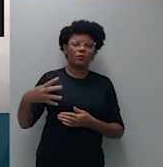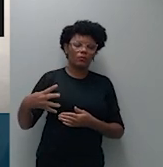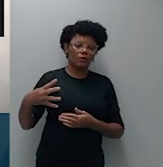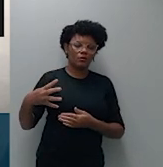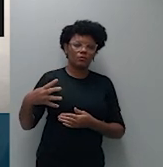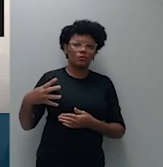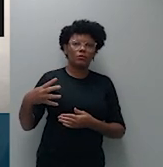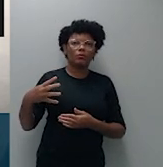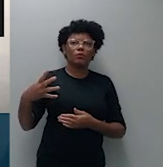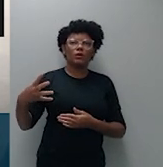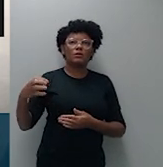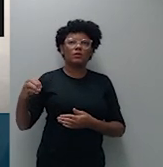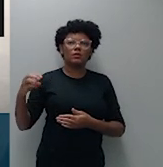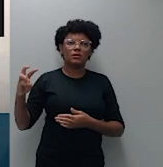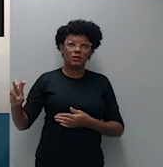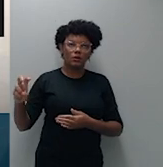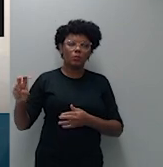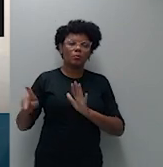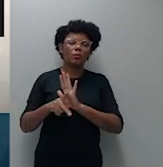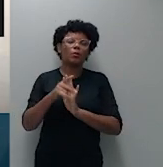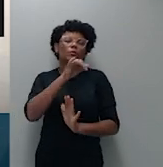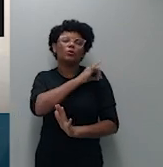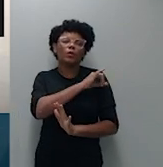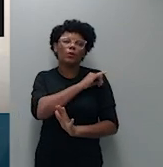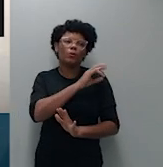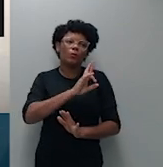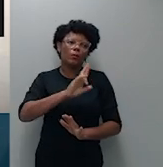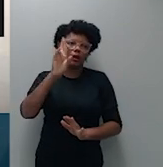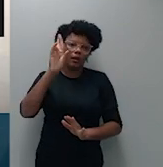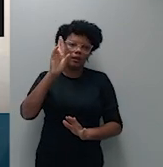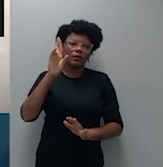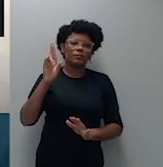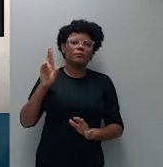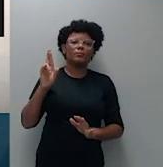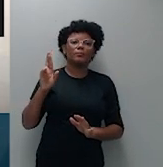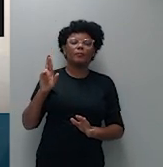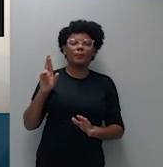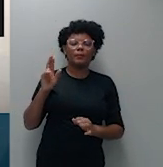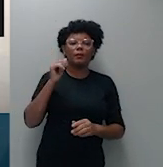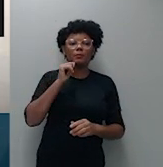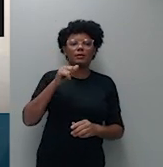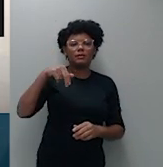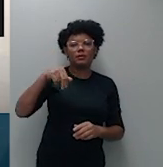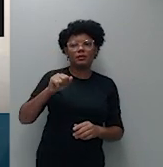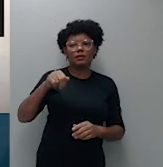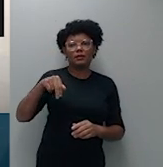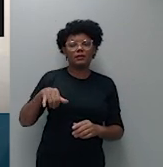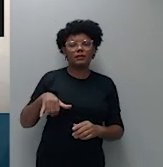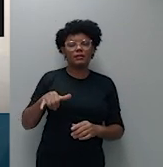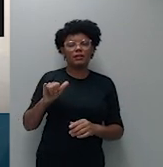1000605 do Rio de Janeiro de relatoria da ministra Nancy andrighi julgado